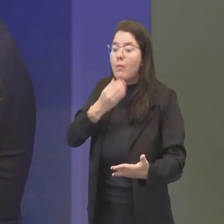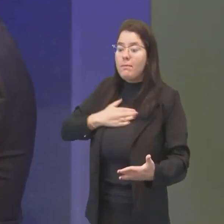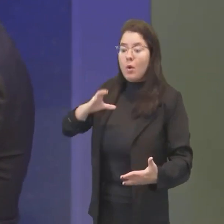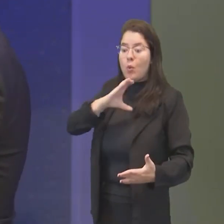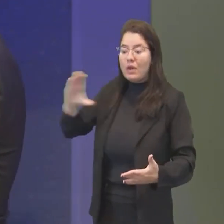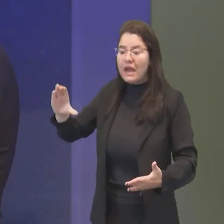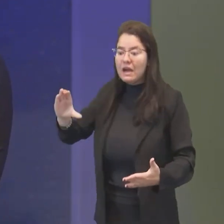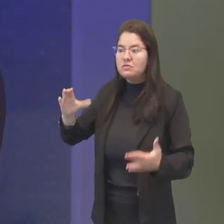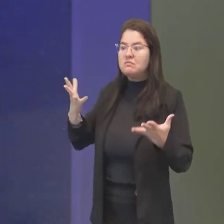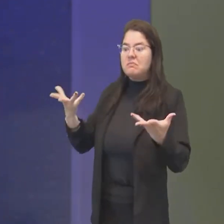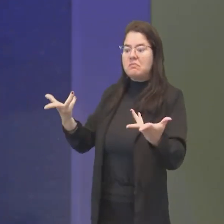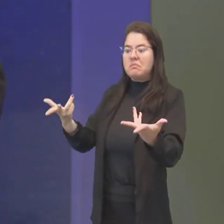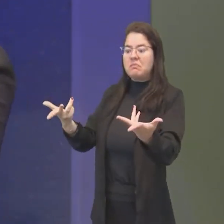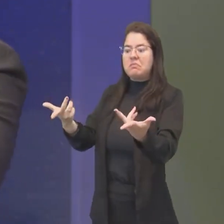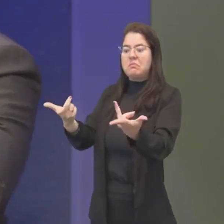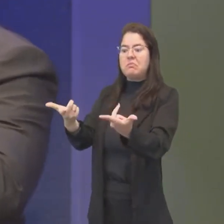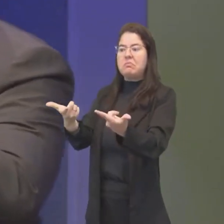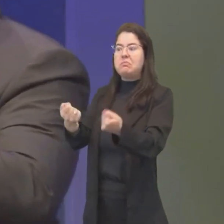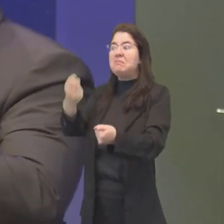uma